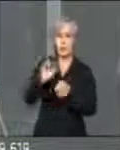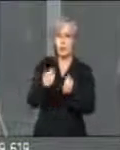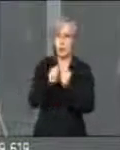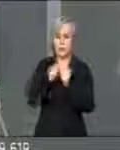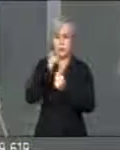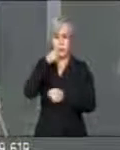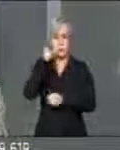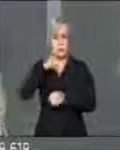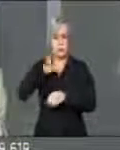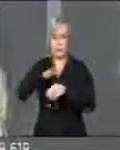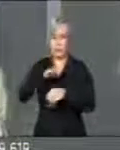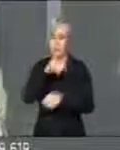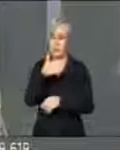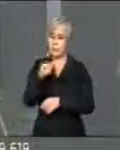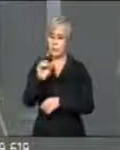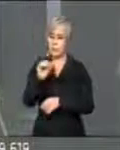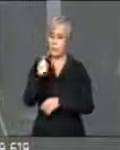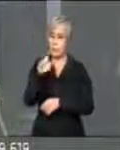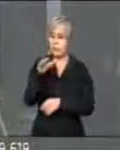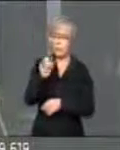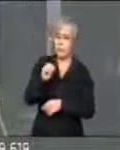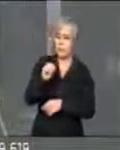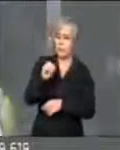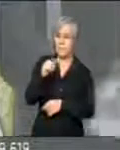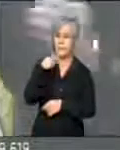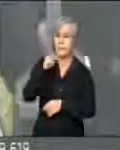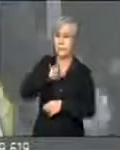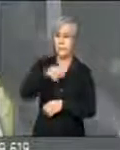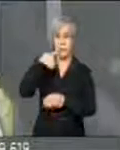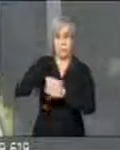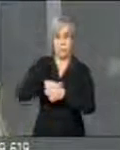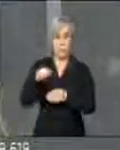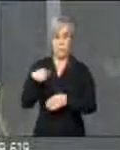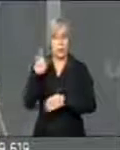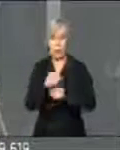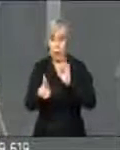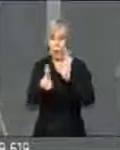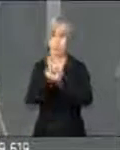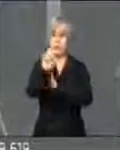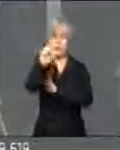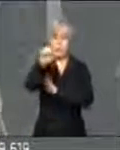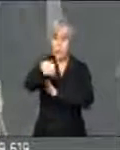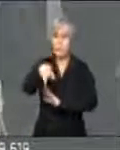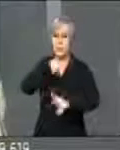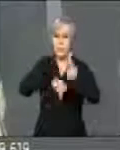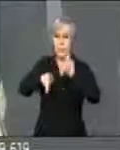senadores, nós vamos para 110, 120 milhões de votos. Nós representamos